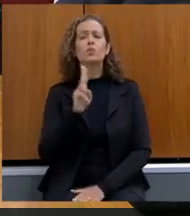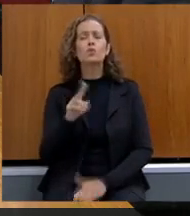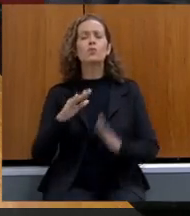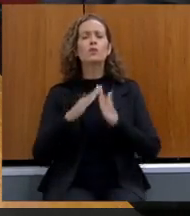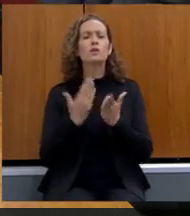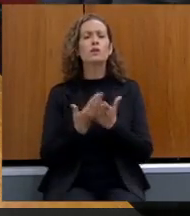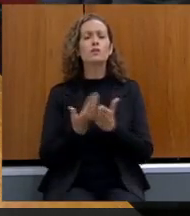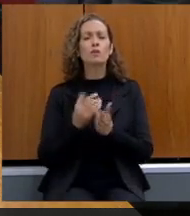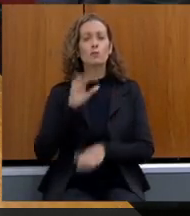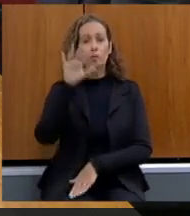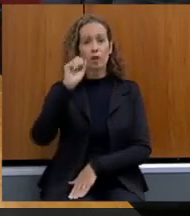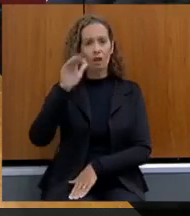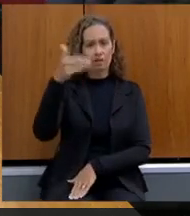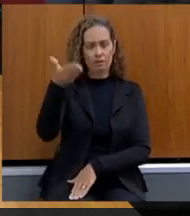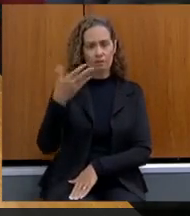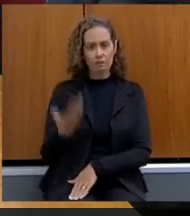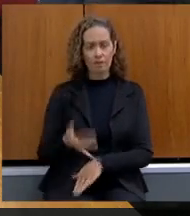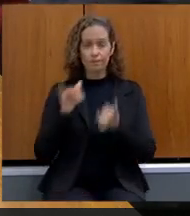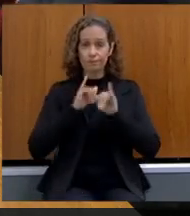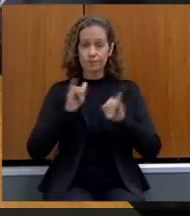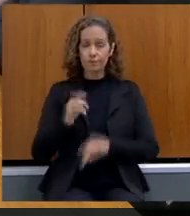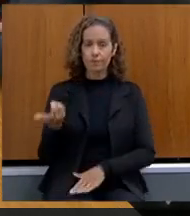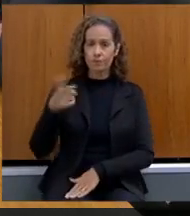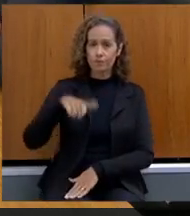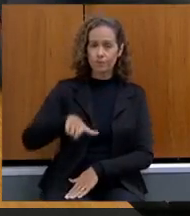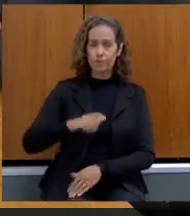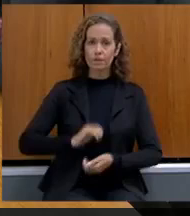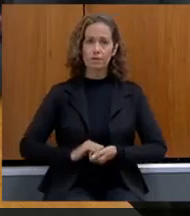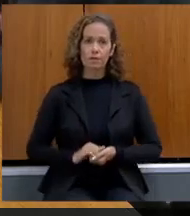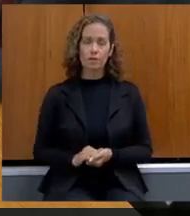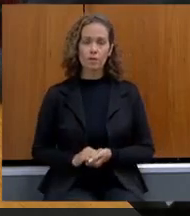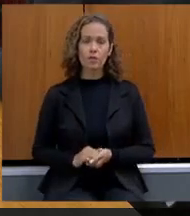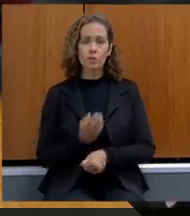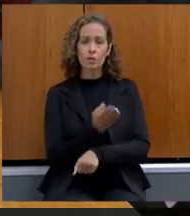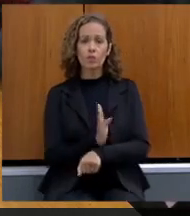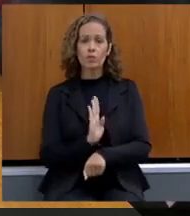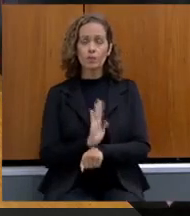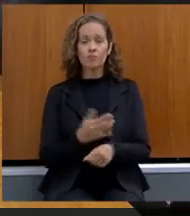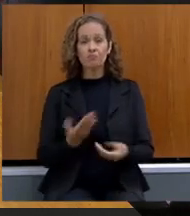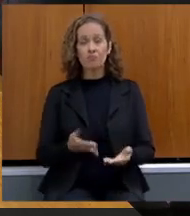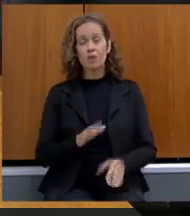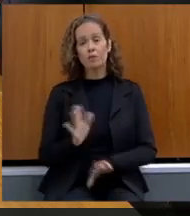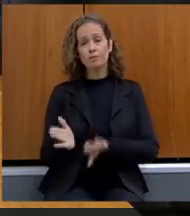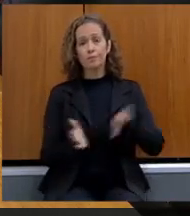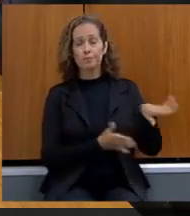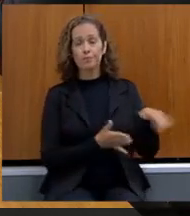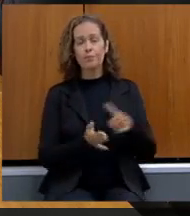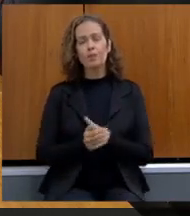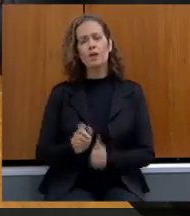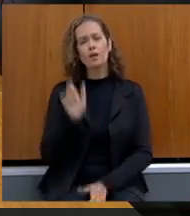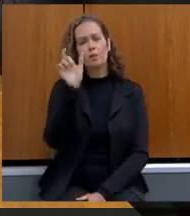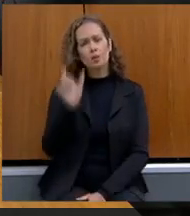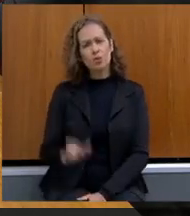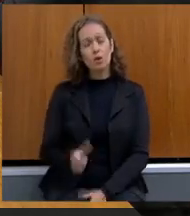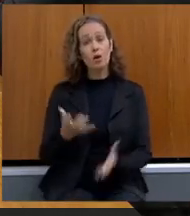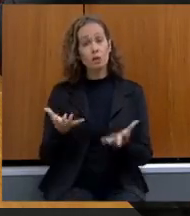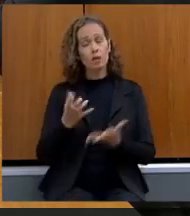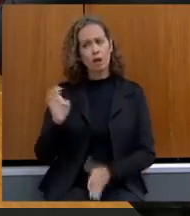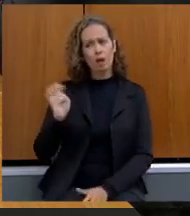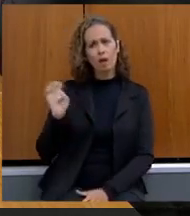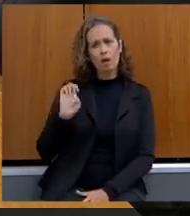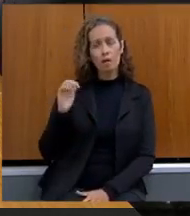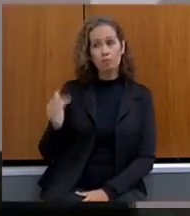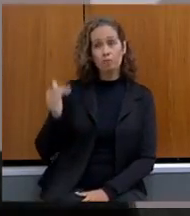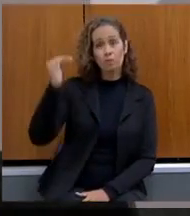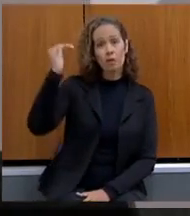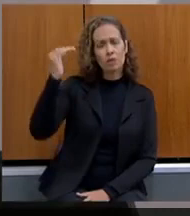passar e vou repetir novamente né o a pessoa que quer ser gay ela é adulta eu até motivo que eu acho que vai ter